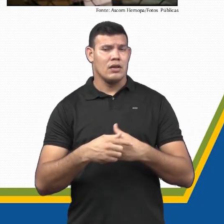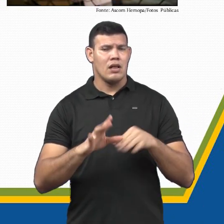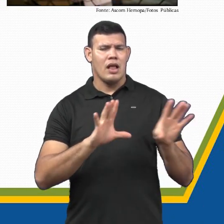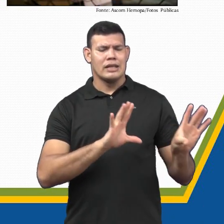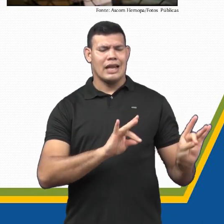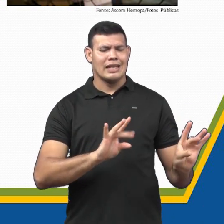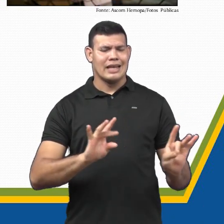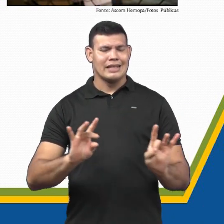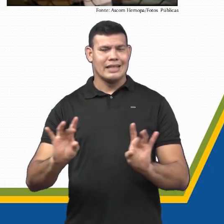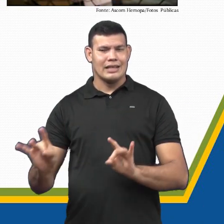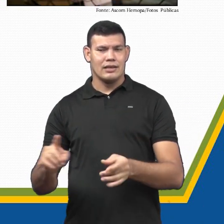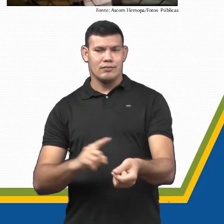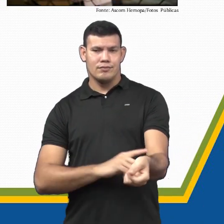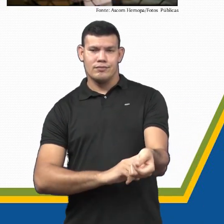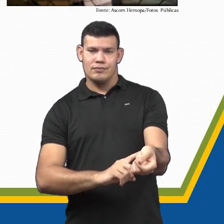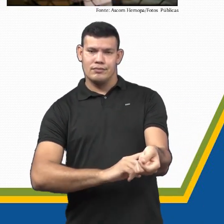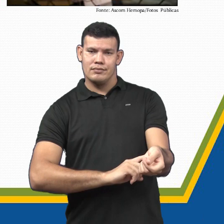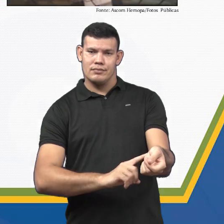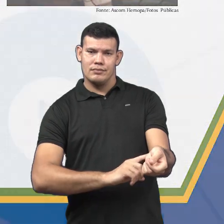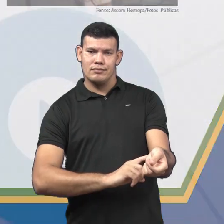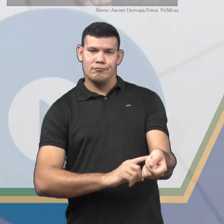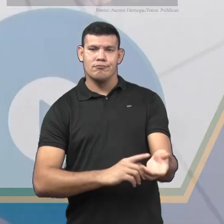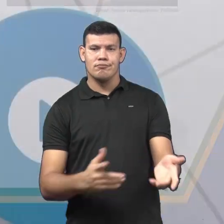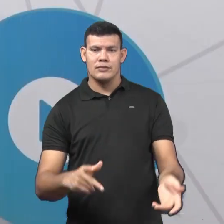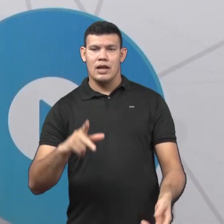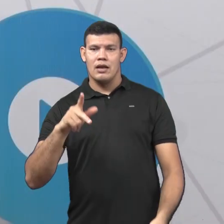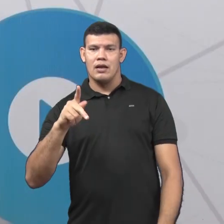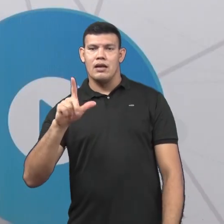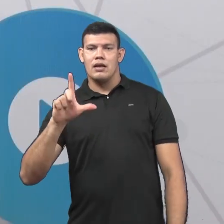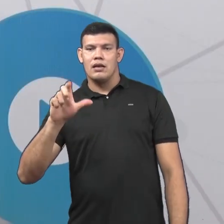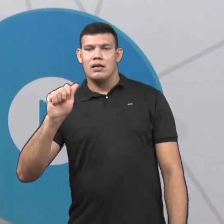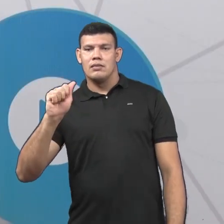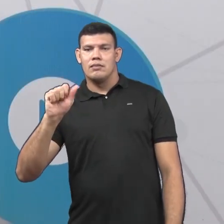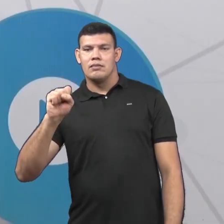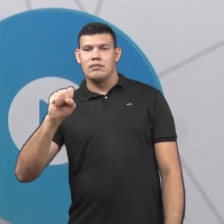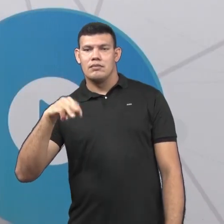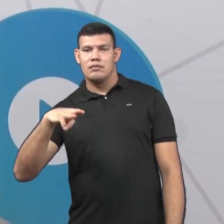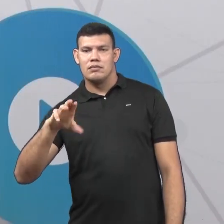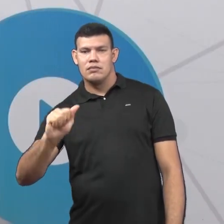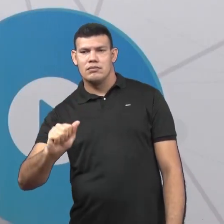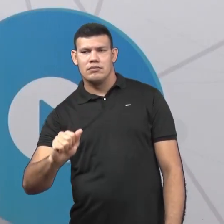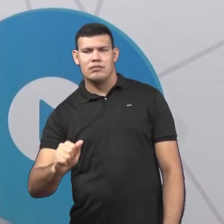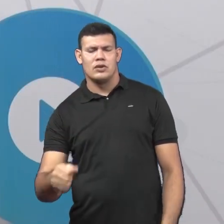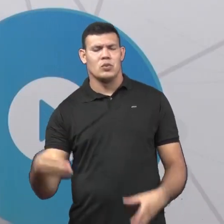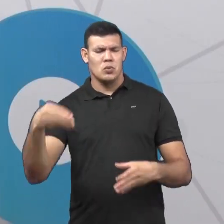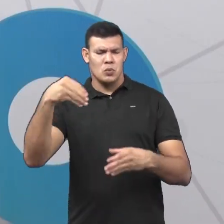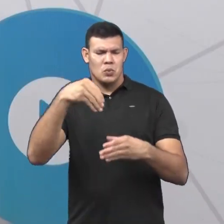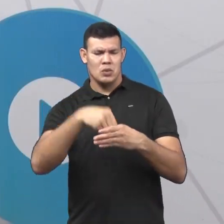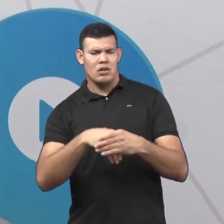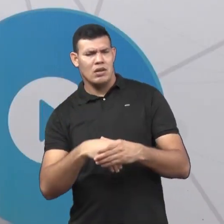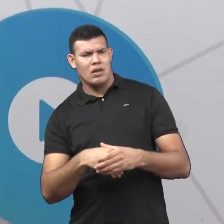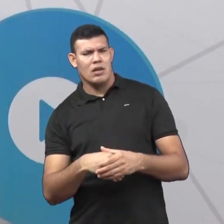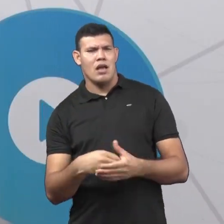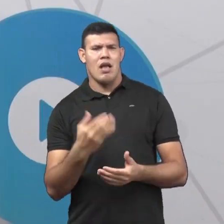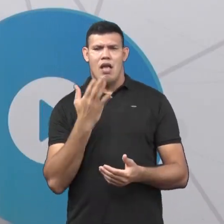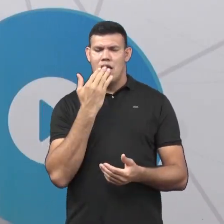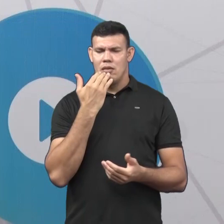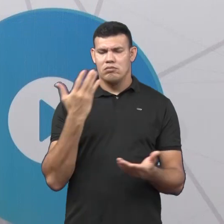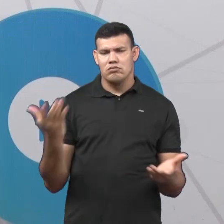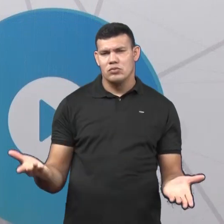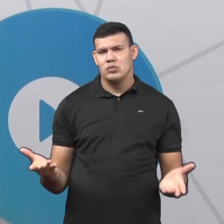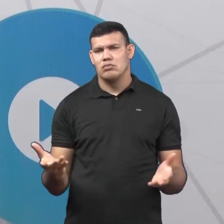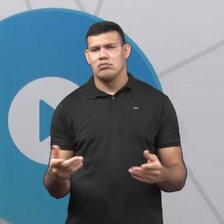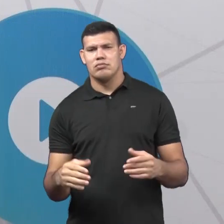Nós vimos que o plasma sanguíneo é a parte fluida do sangue. Nele vão estar contidos nutrientes,